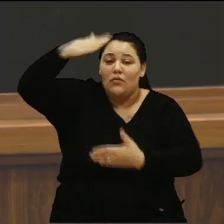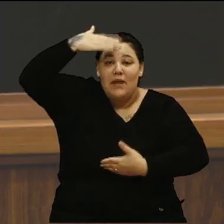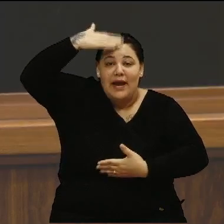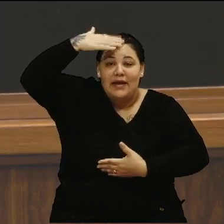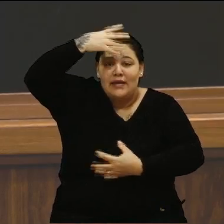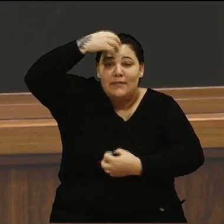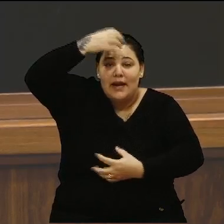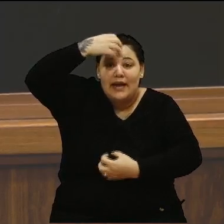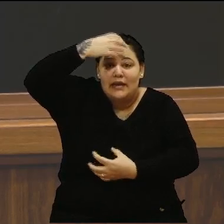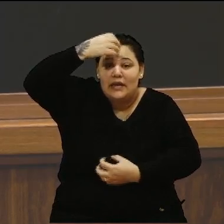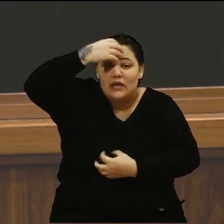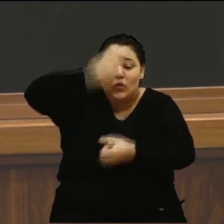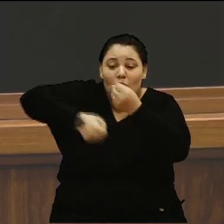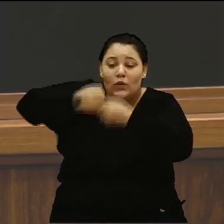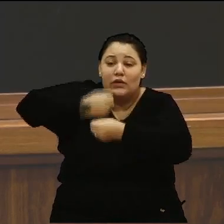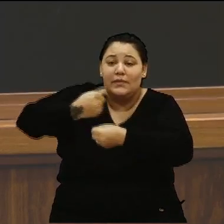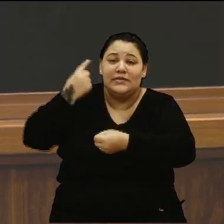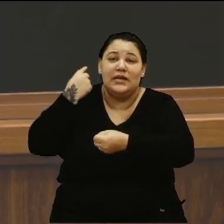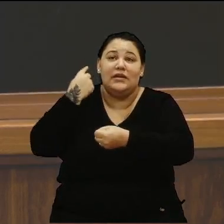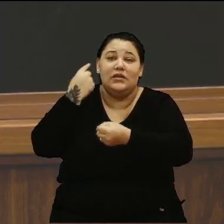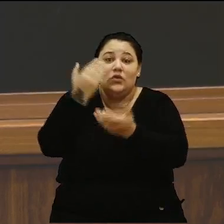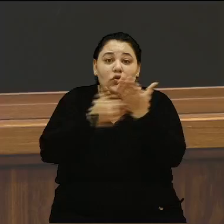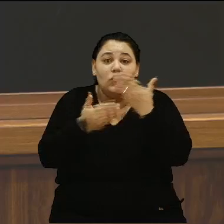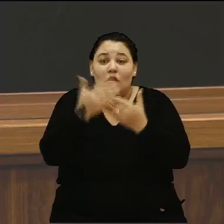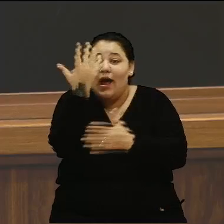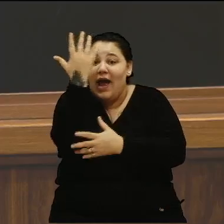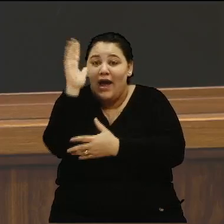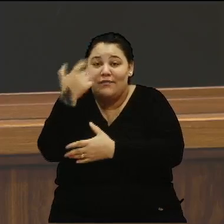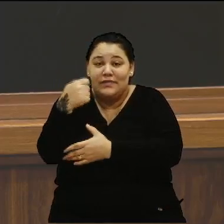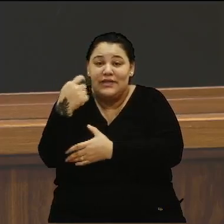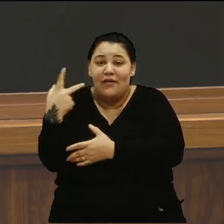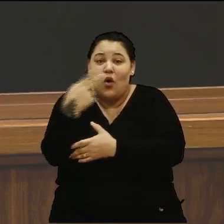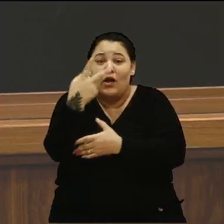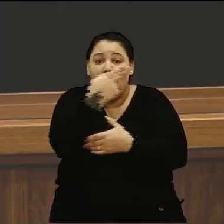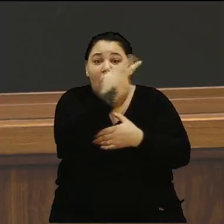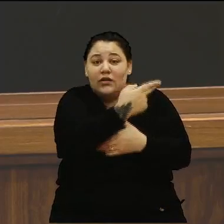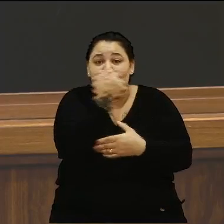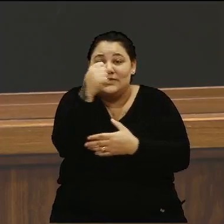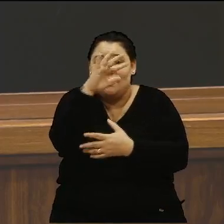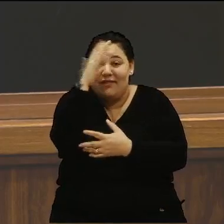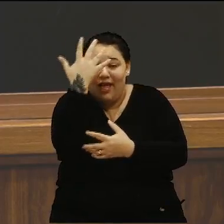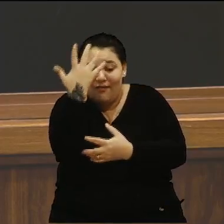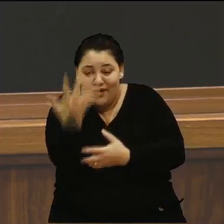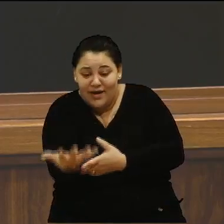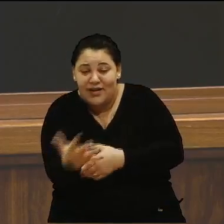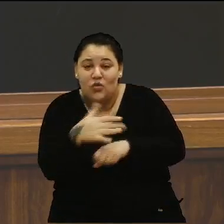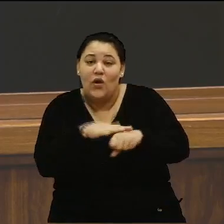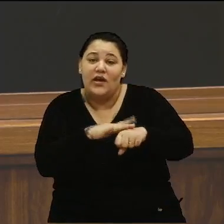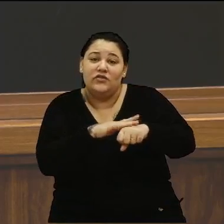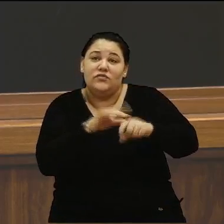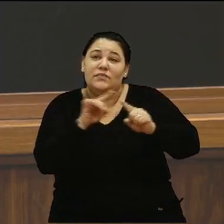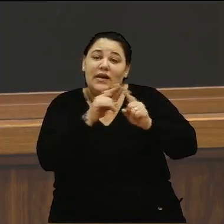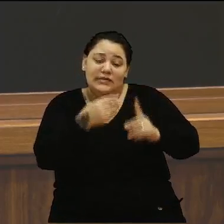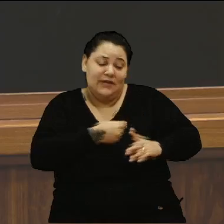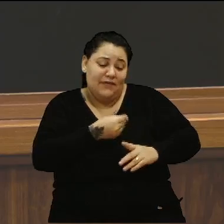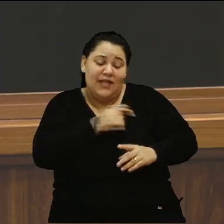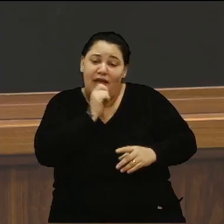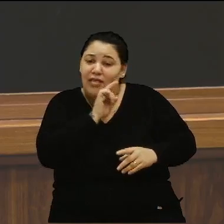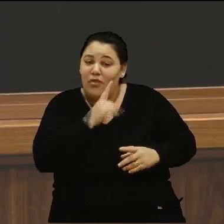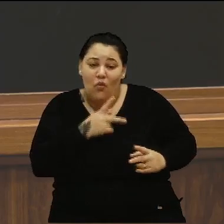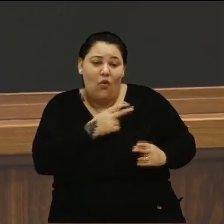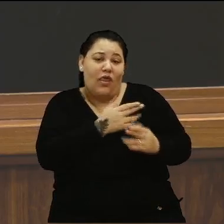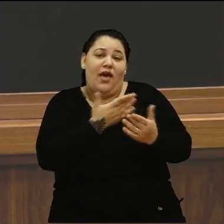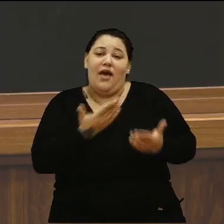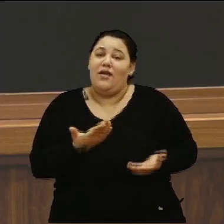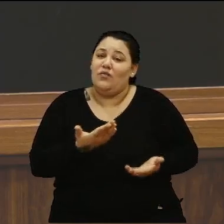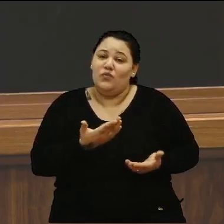passado. Meu Deus do céu, era todas as árvores, tinha que cortar porque iam cair, estavam doentes, mas a vida inteira não cortavam. Então, isso